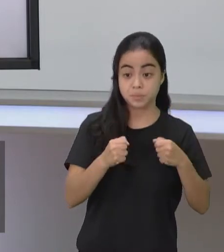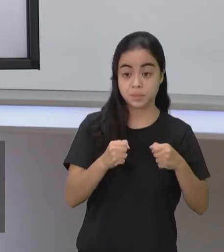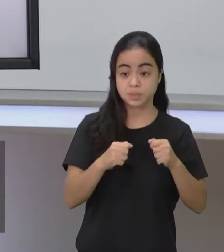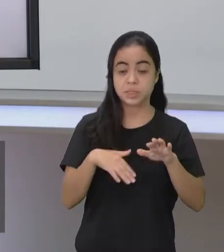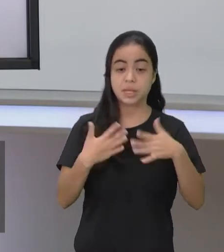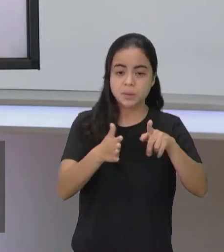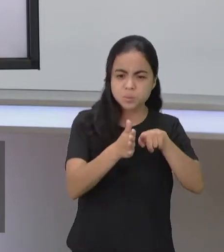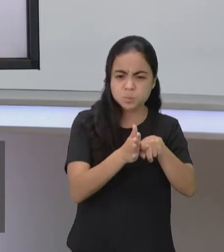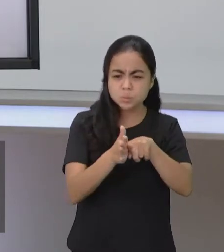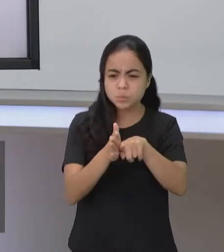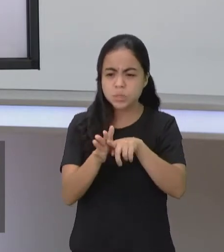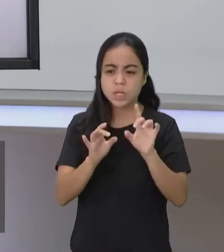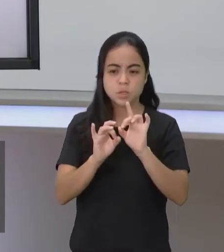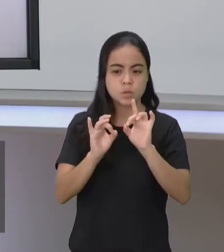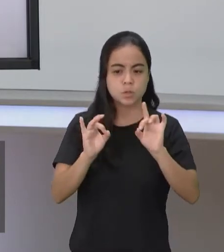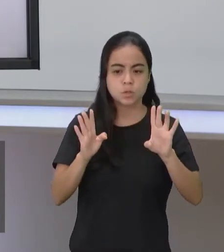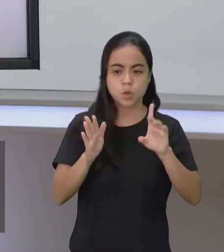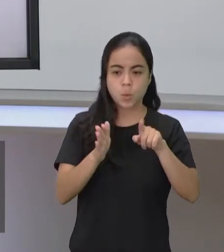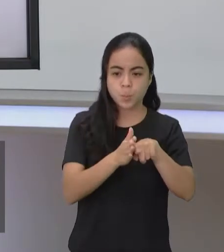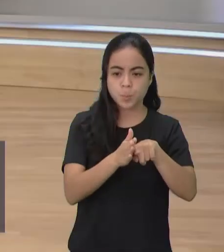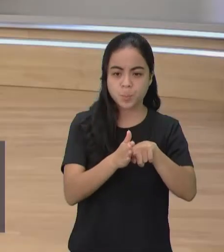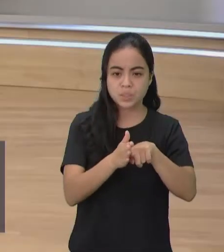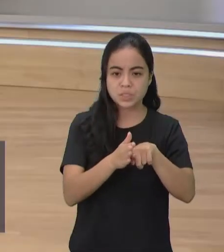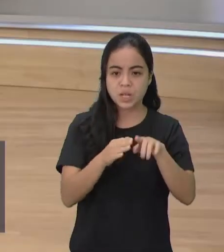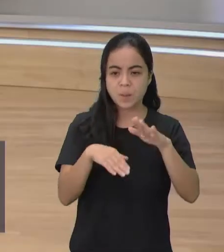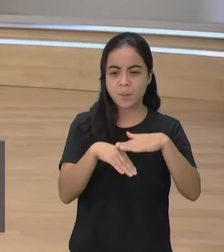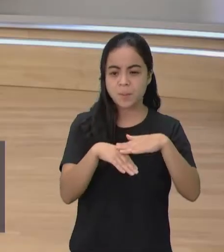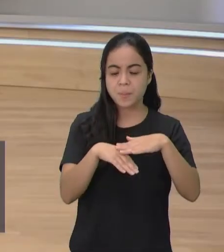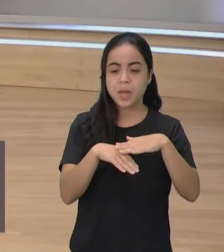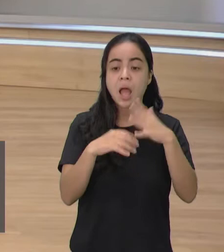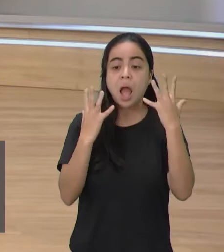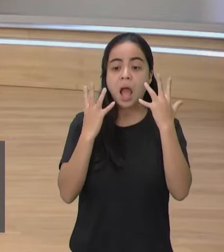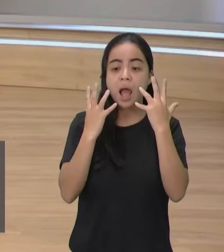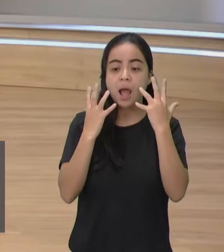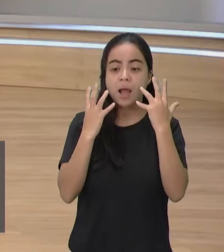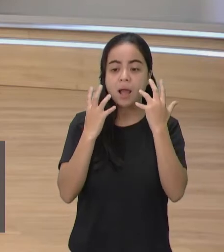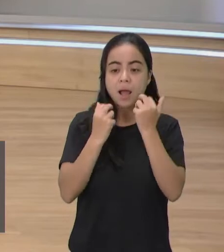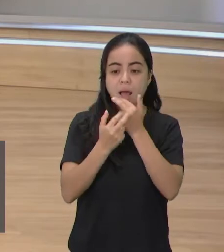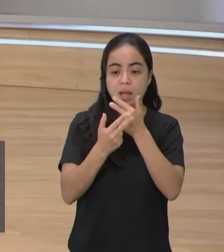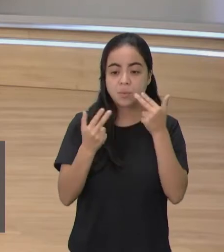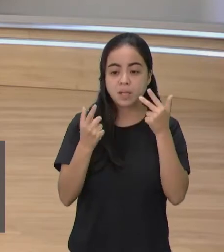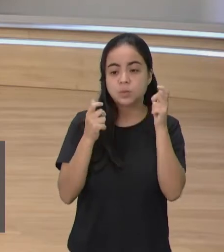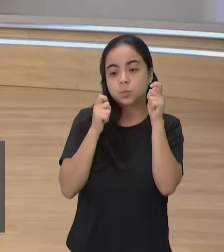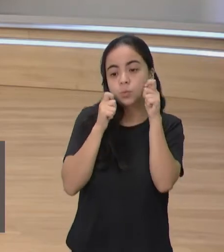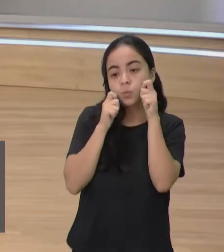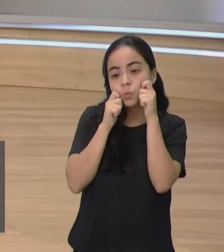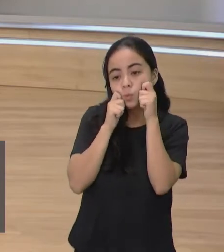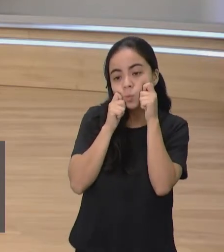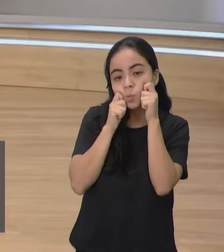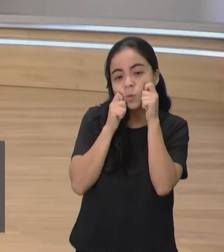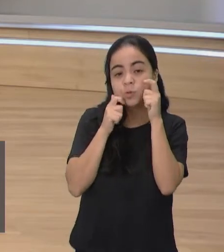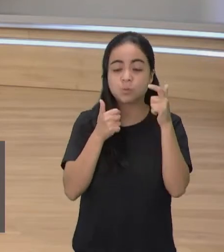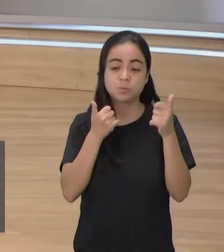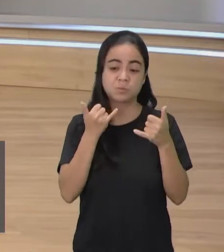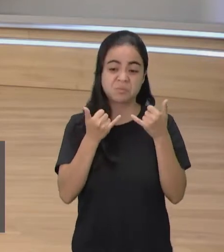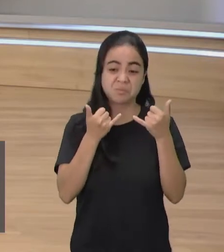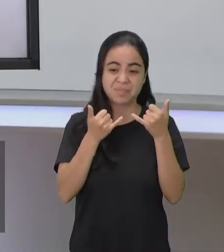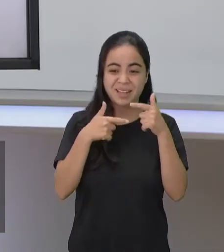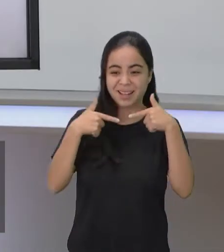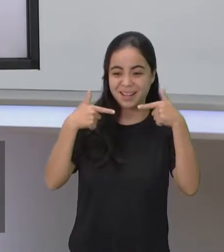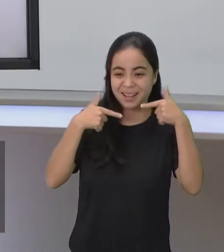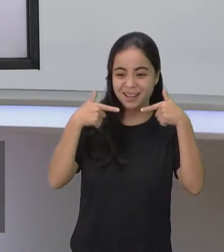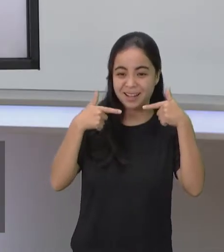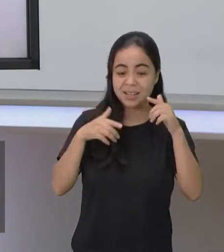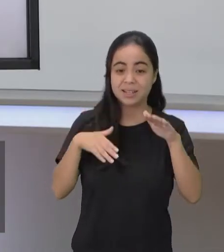essas imagens, é só você colocar, tipo, animais fofos. animais engraçados. E aí aparecem